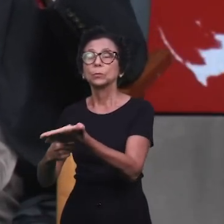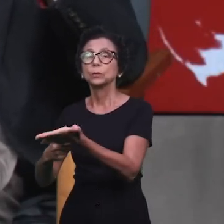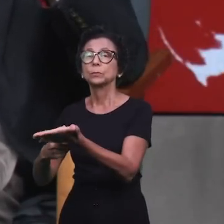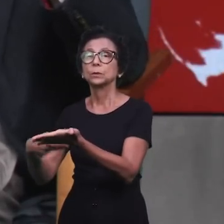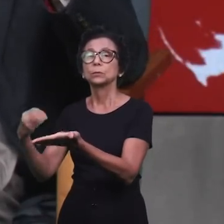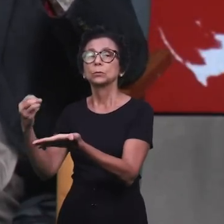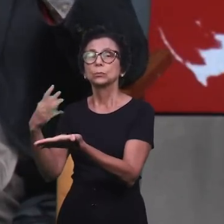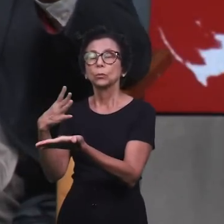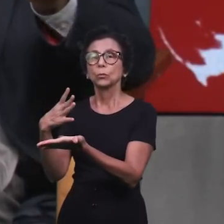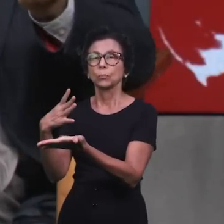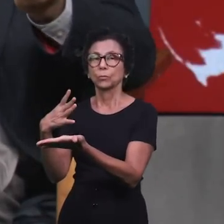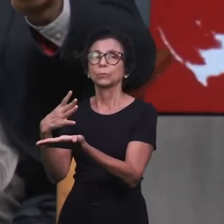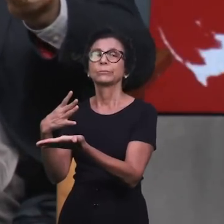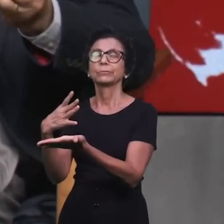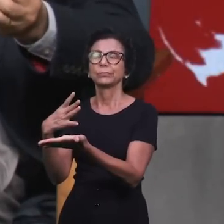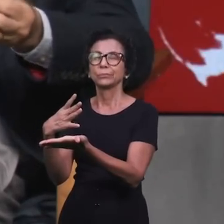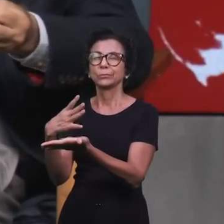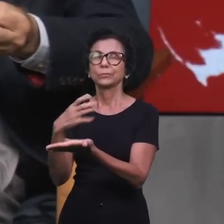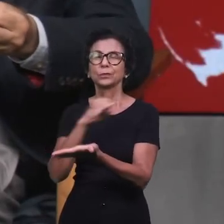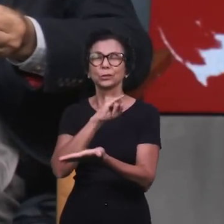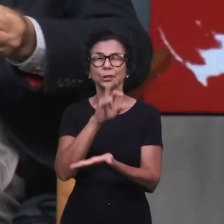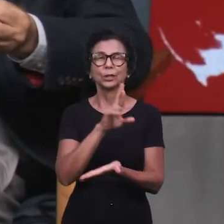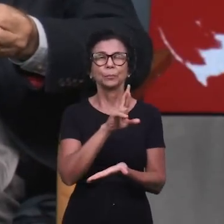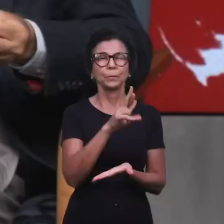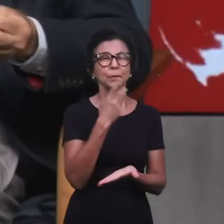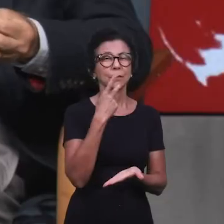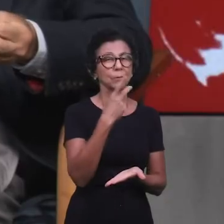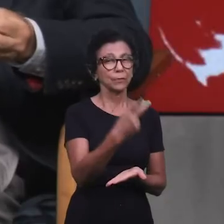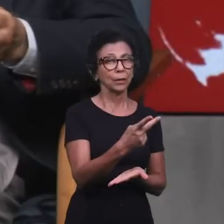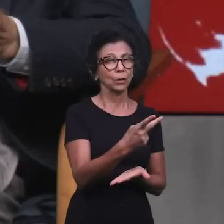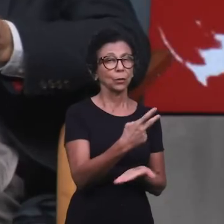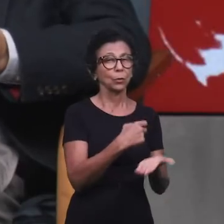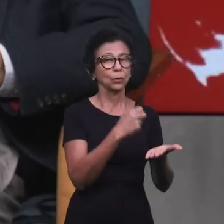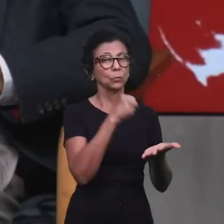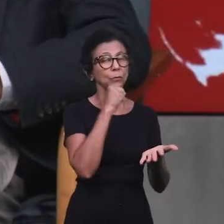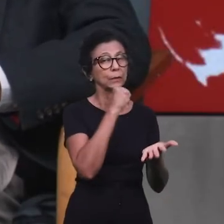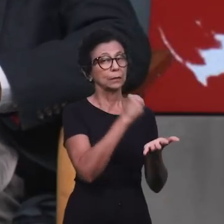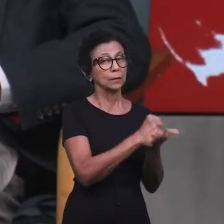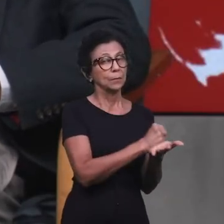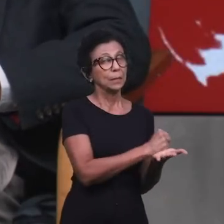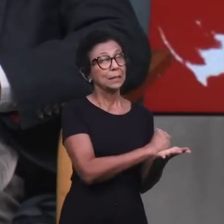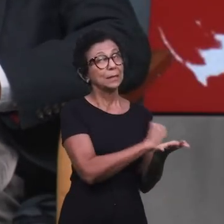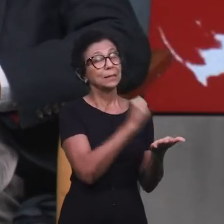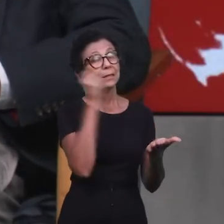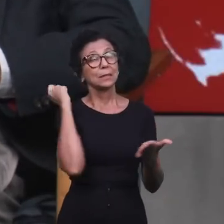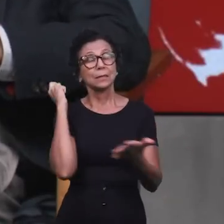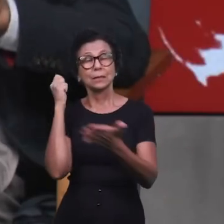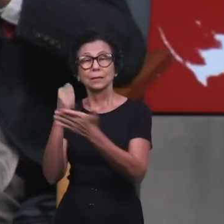agora é ele operando diretamente na vida da sua igreja.